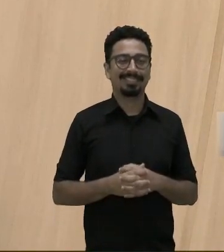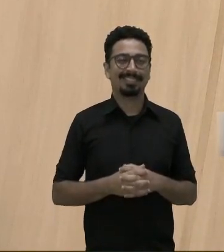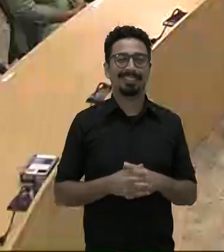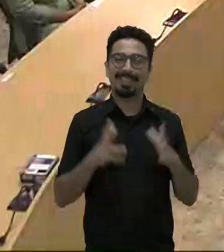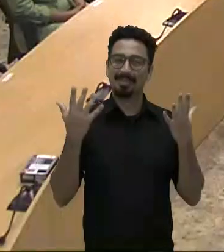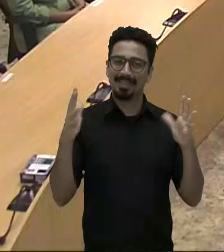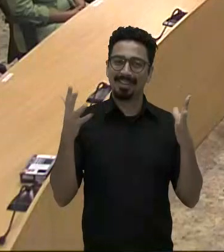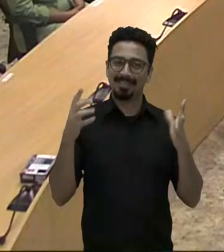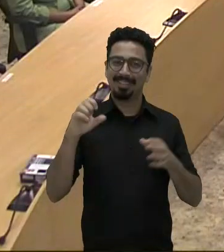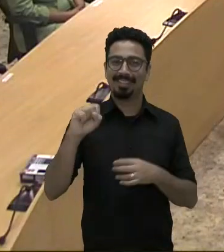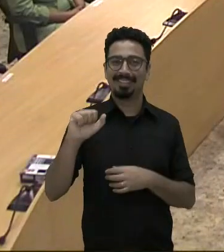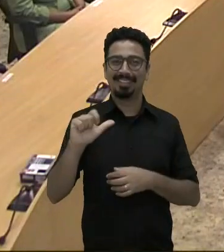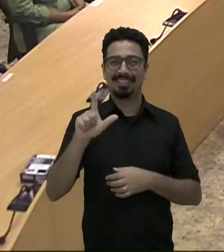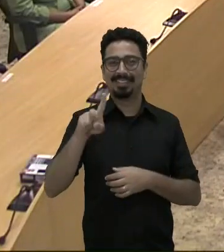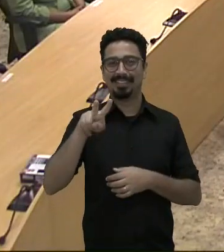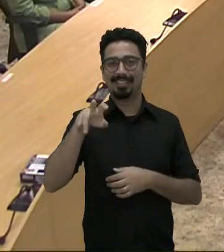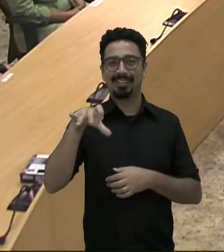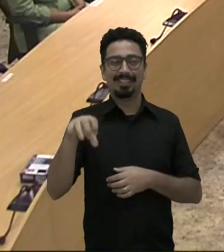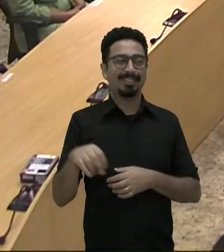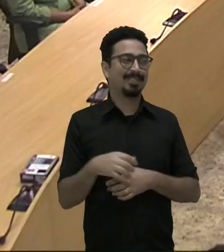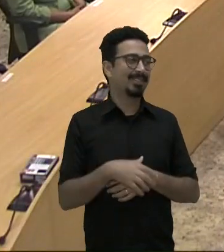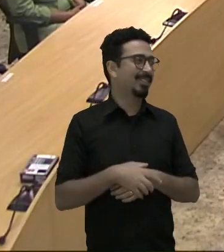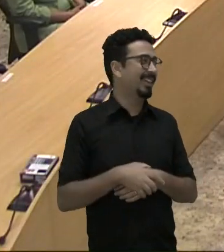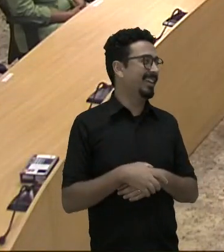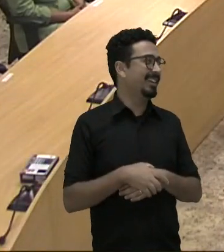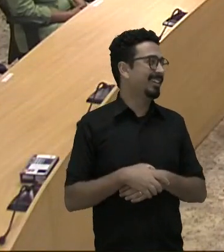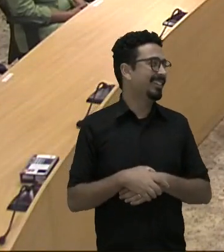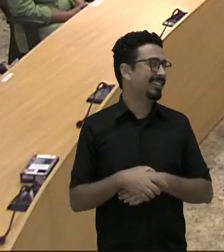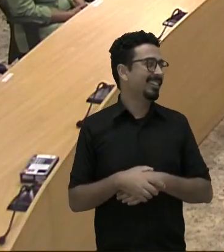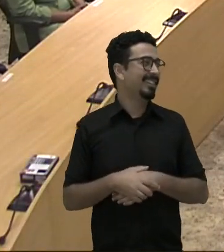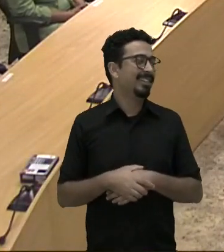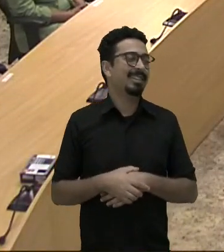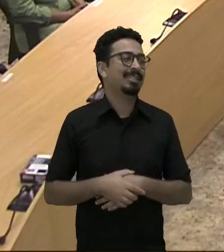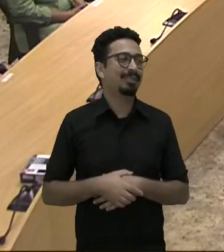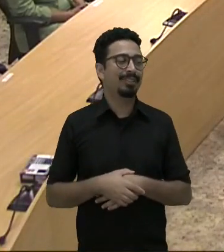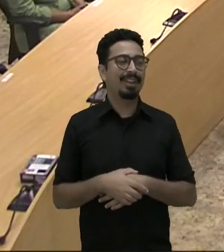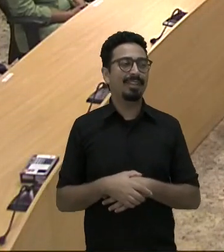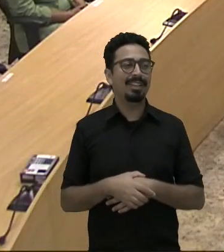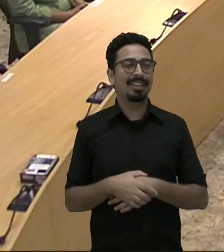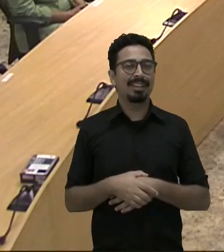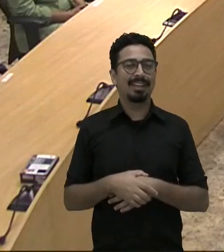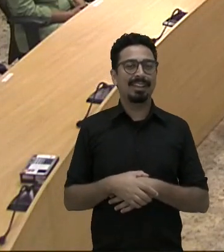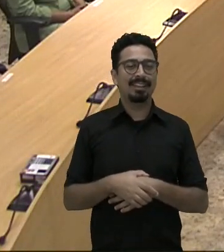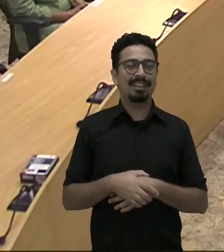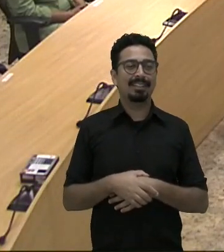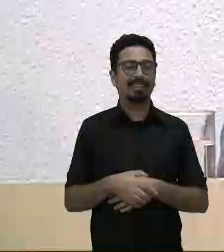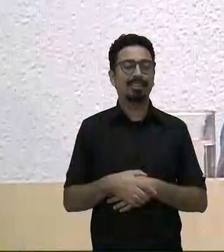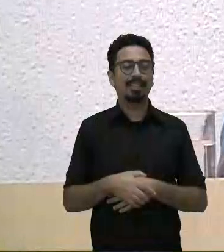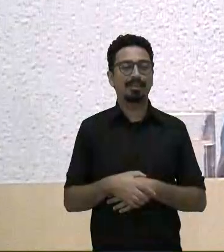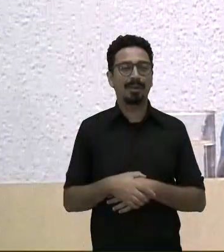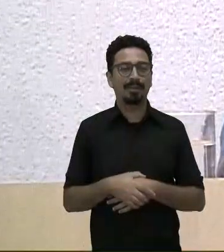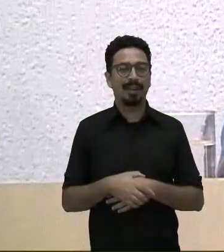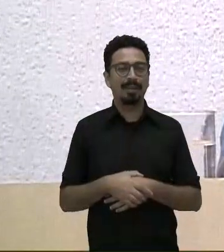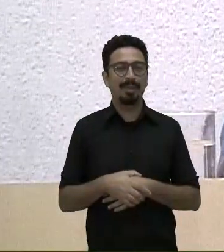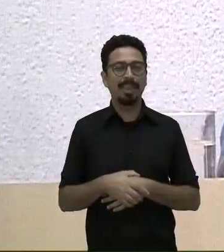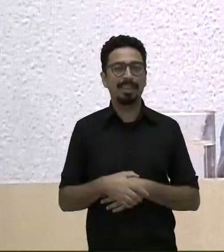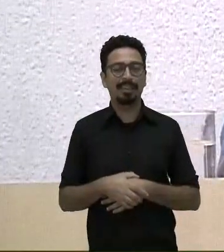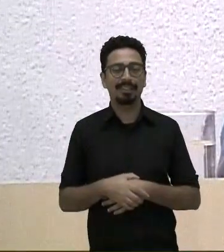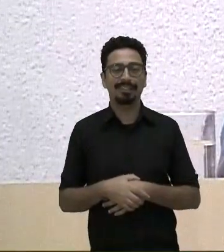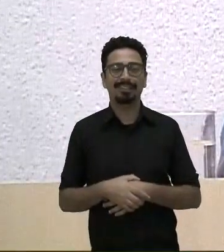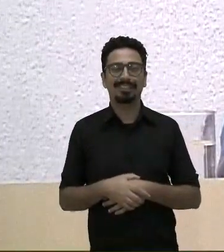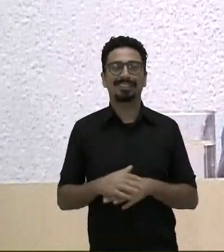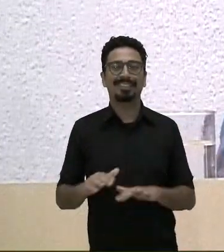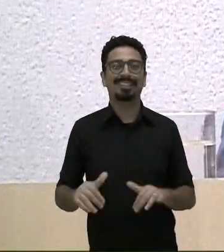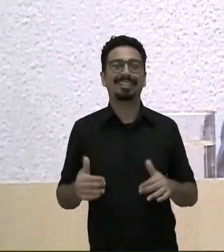Parabéns, seu Sábio. Belas palavras do senhor. Deus é tudo em nossa vida. Se nós esquecermos de Deus, acaba tudo, né? Deus em primeiro